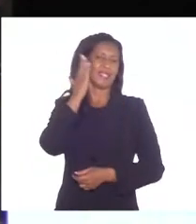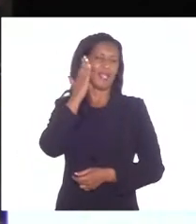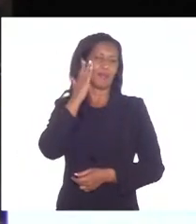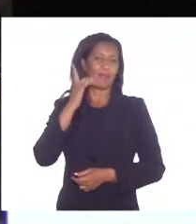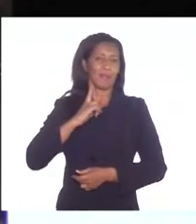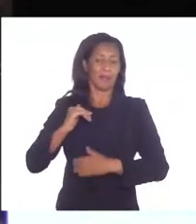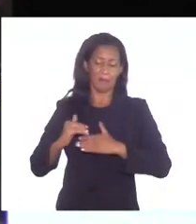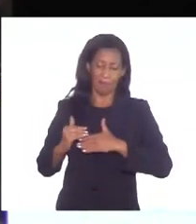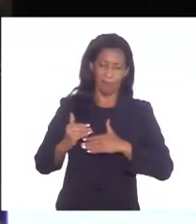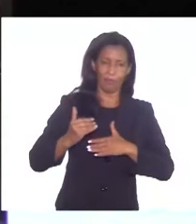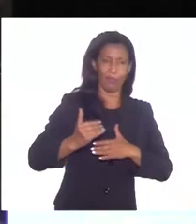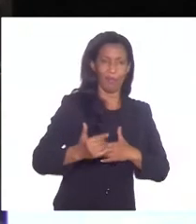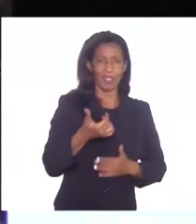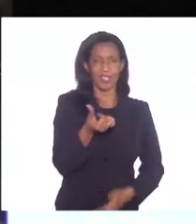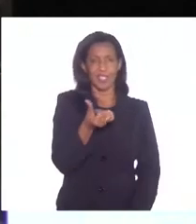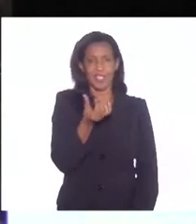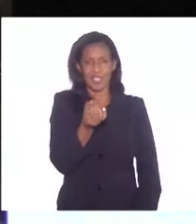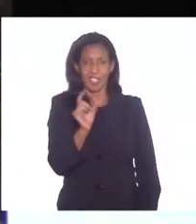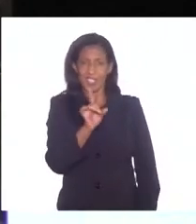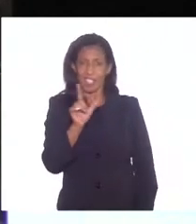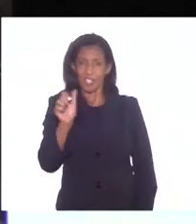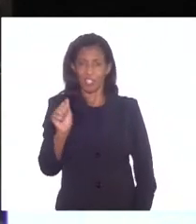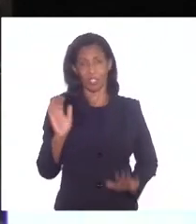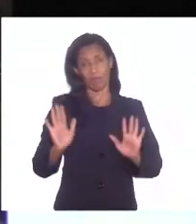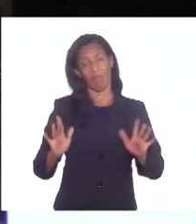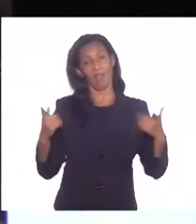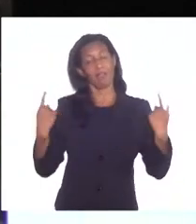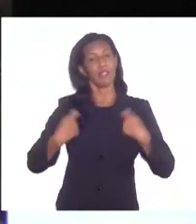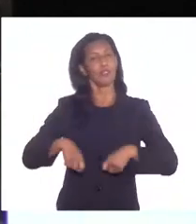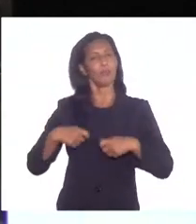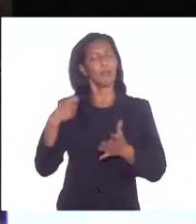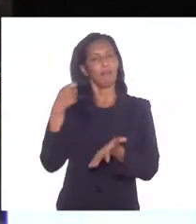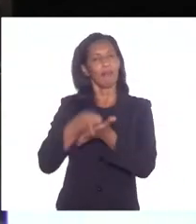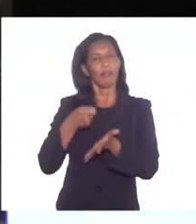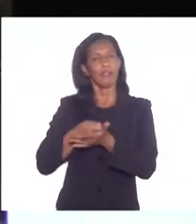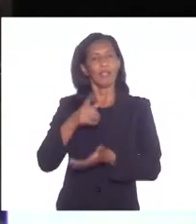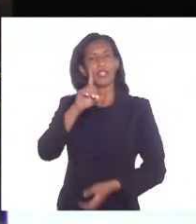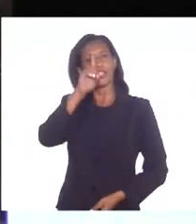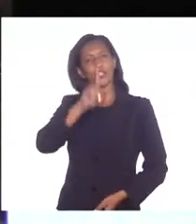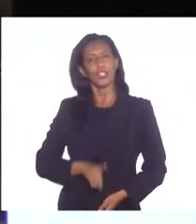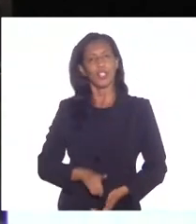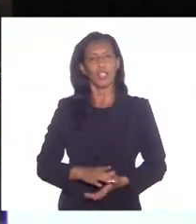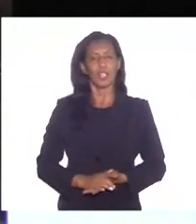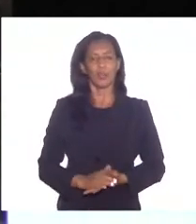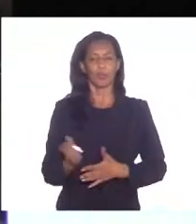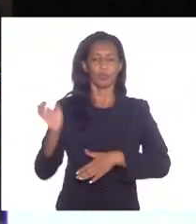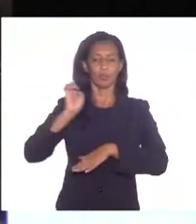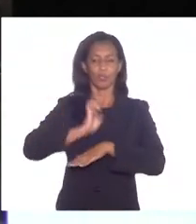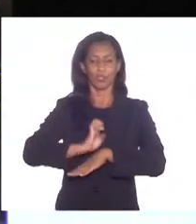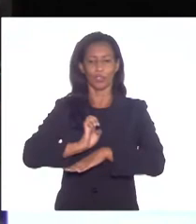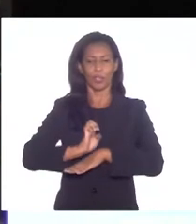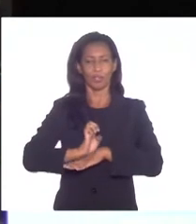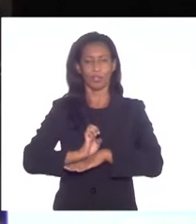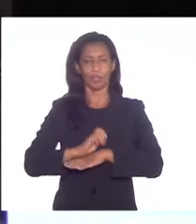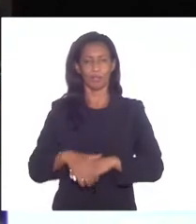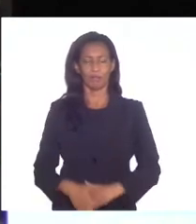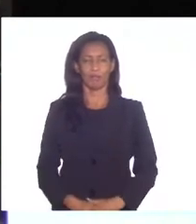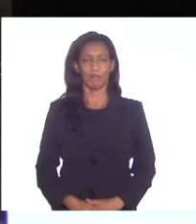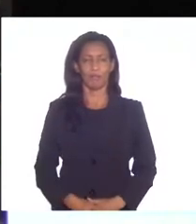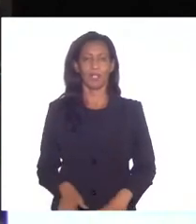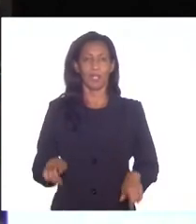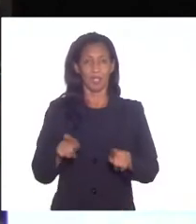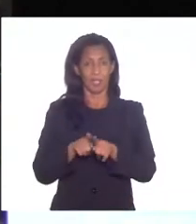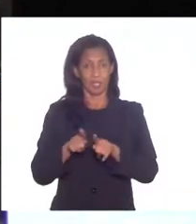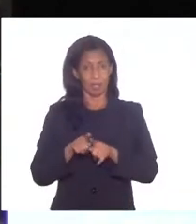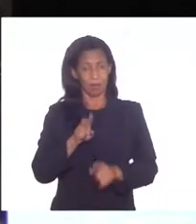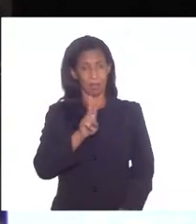60 dias aí, mas é isso, a gente precisa garantir os direitos do Estado e também